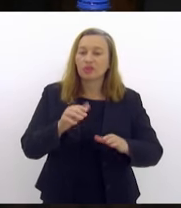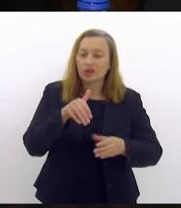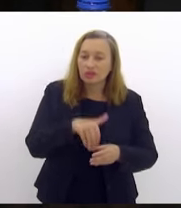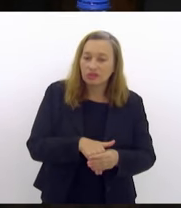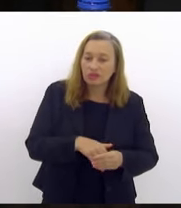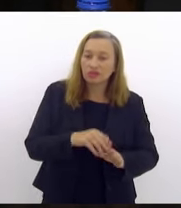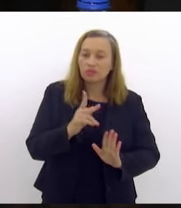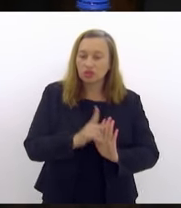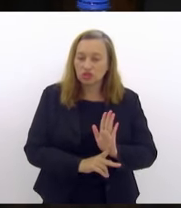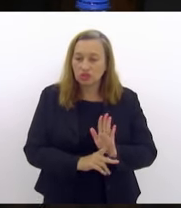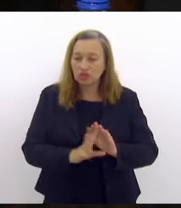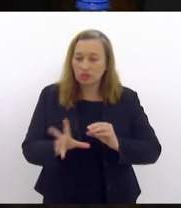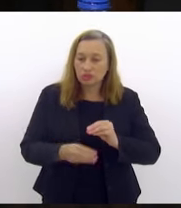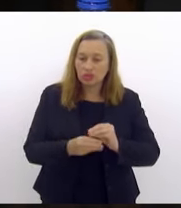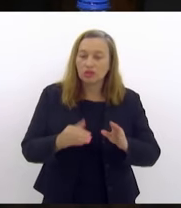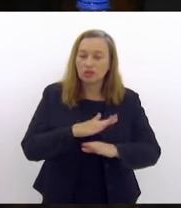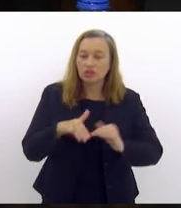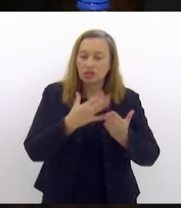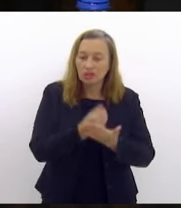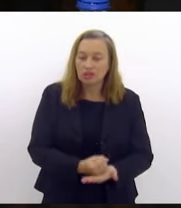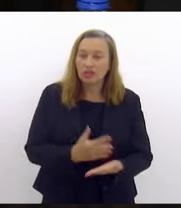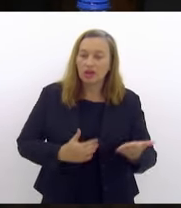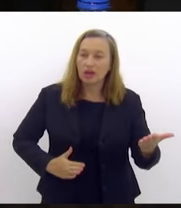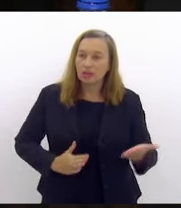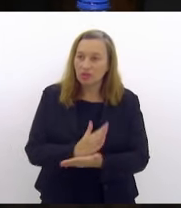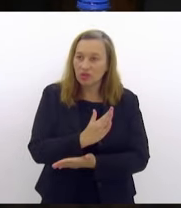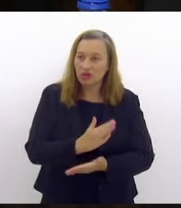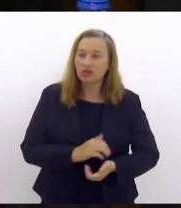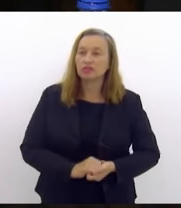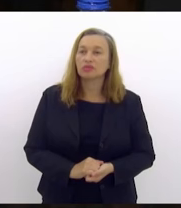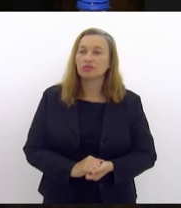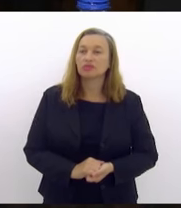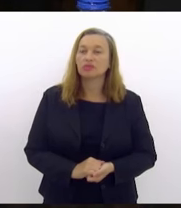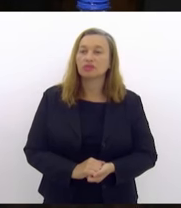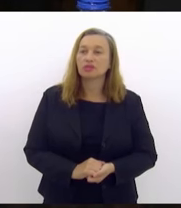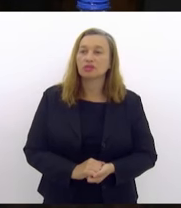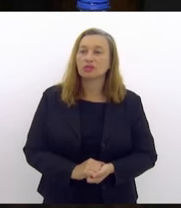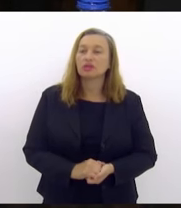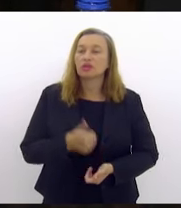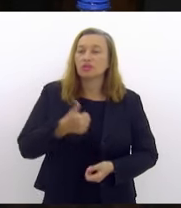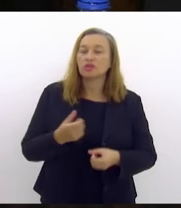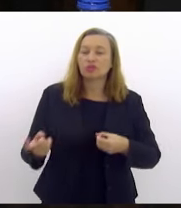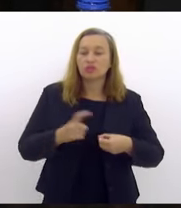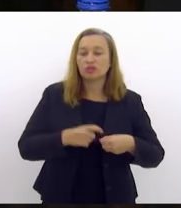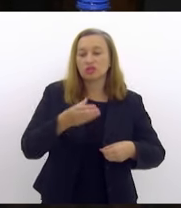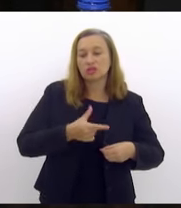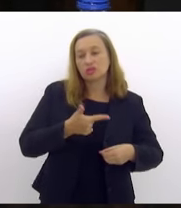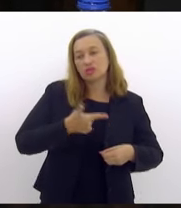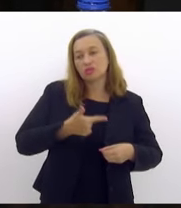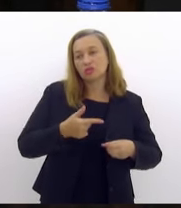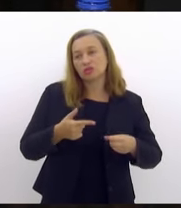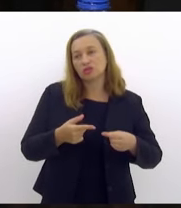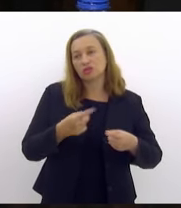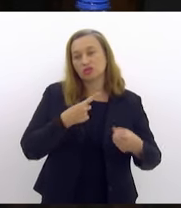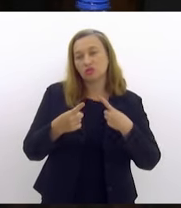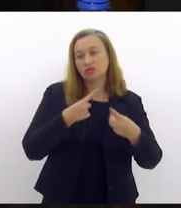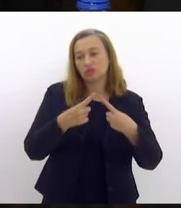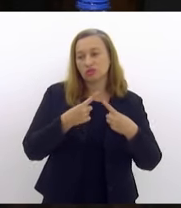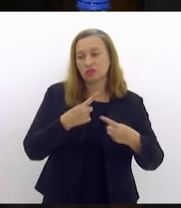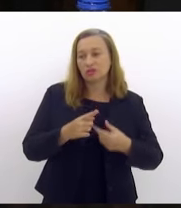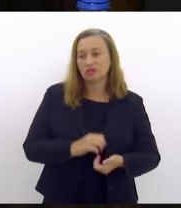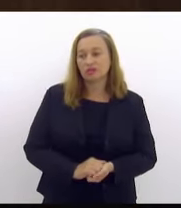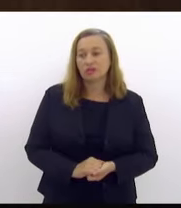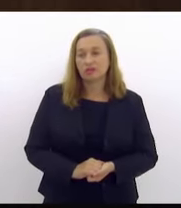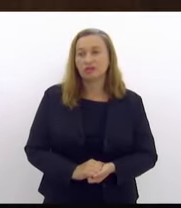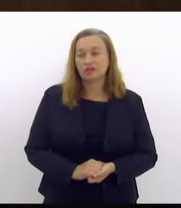votação, o projeto assim emendado. Os senhores que aprovam permaneçam como estão? Aprovado. Em primeira, volta em redação do vencido em segunda discussão.